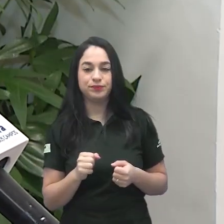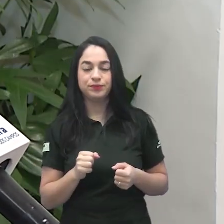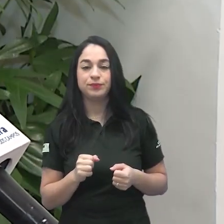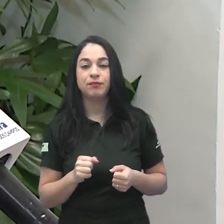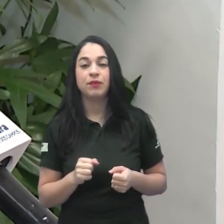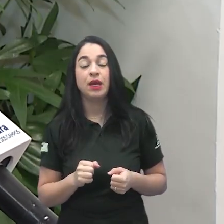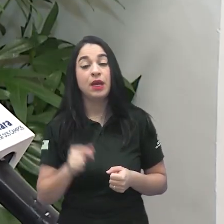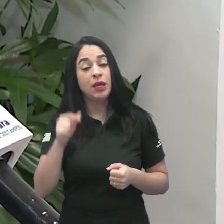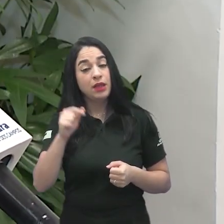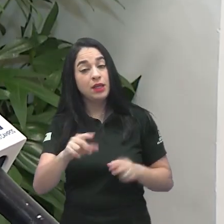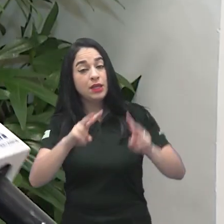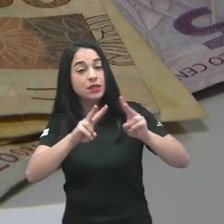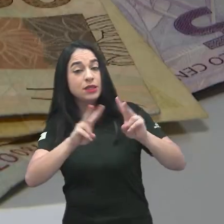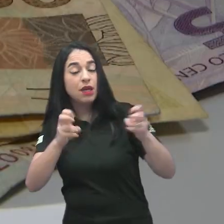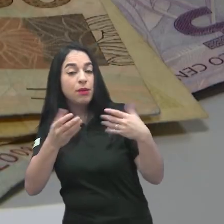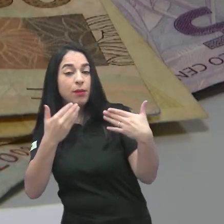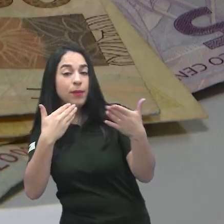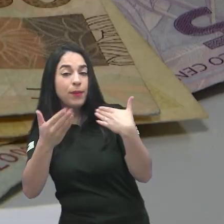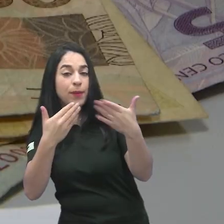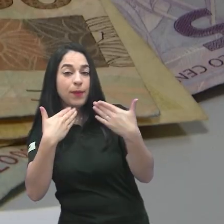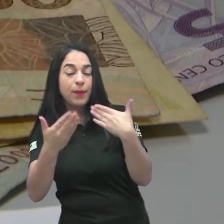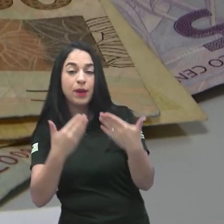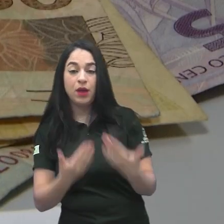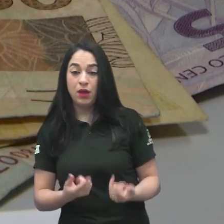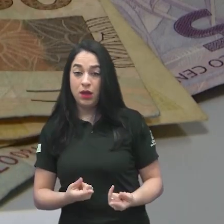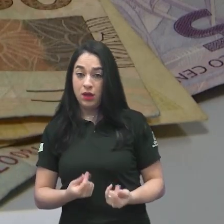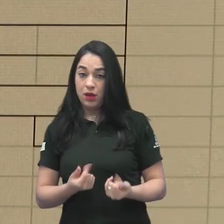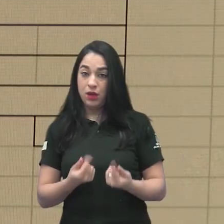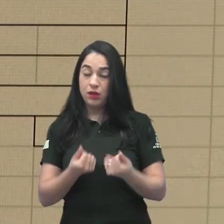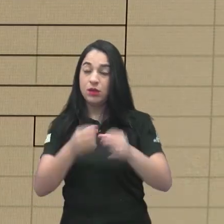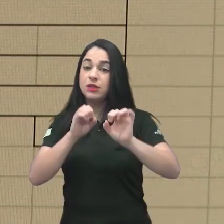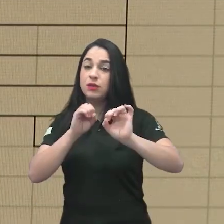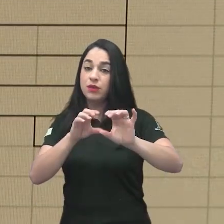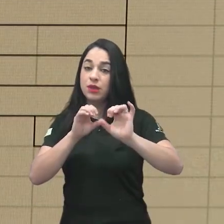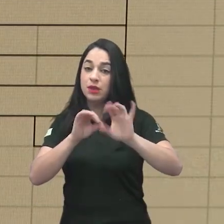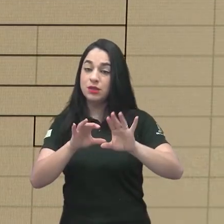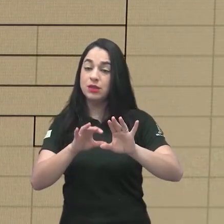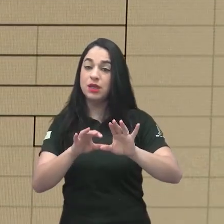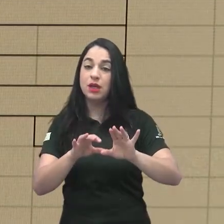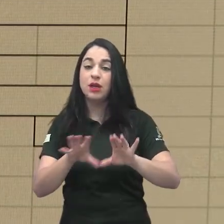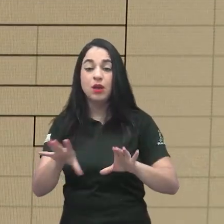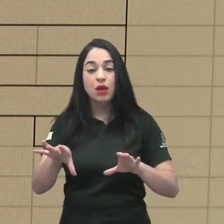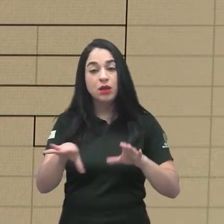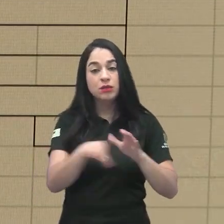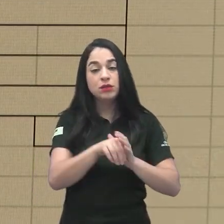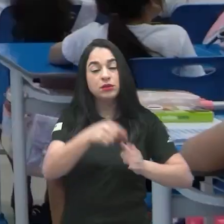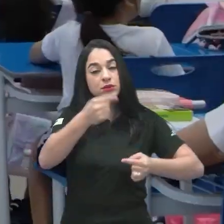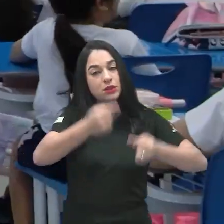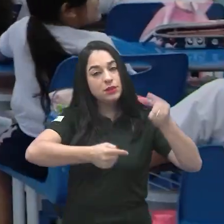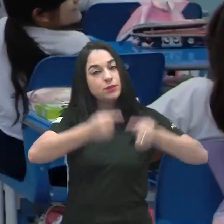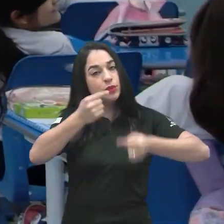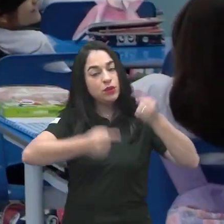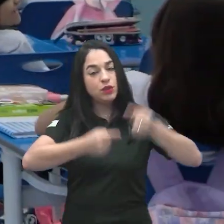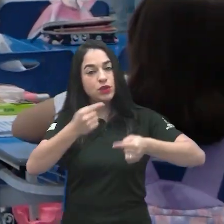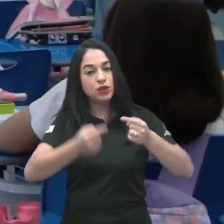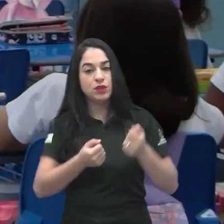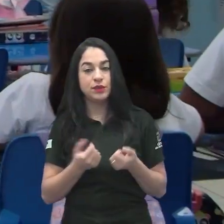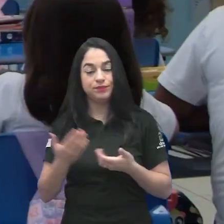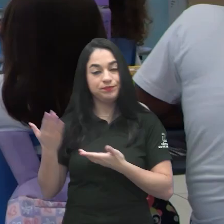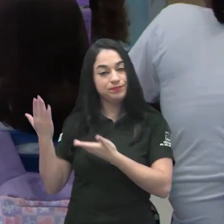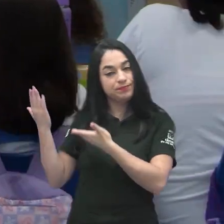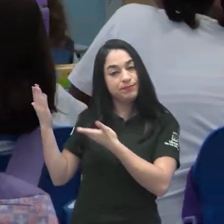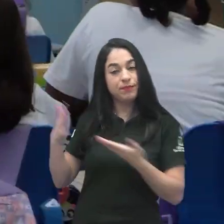inúmeros gastos desnecessários. Com o avanço desse debate, a educação financeira também ganha mais espaço nas